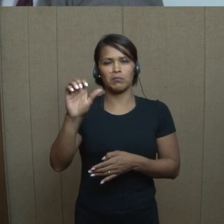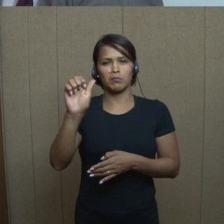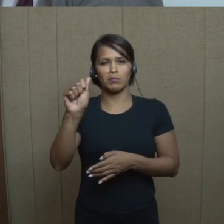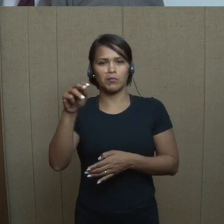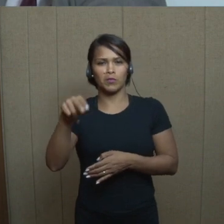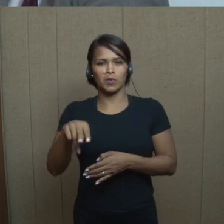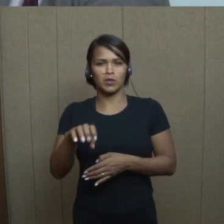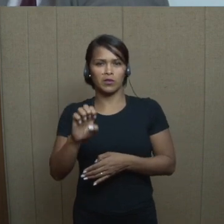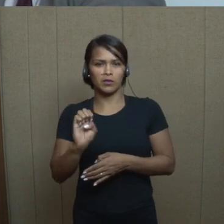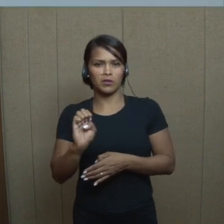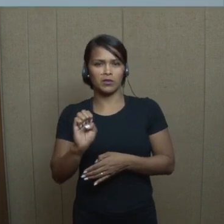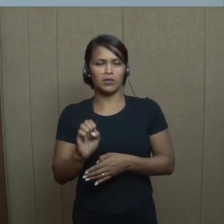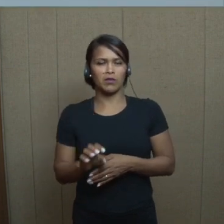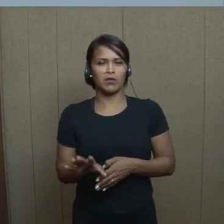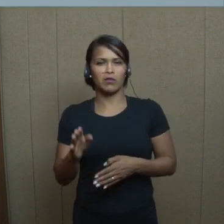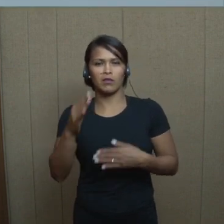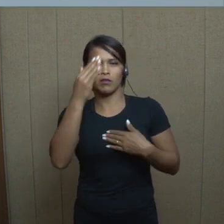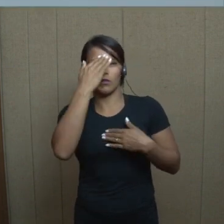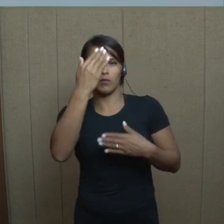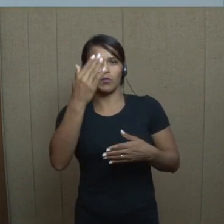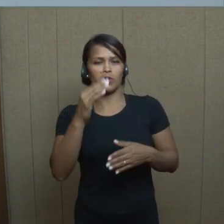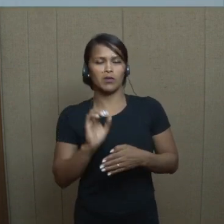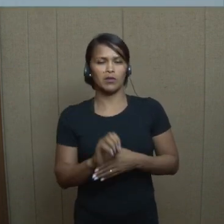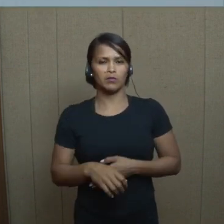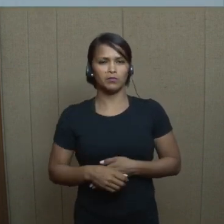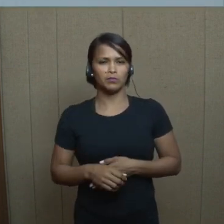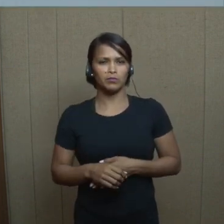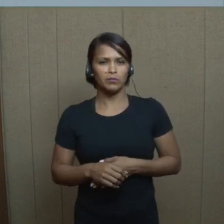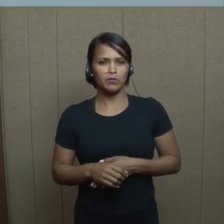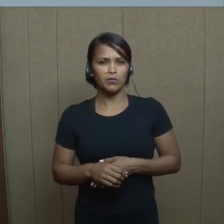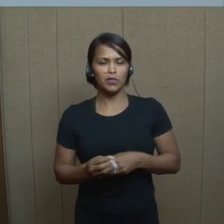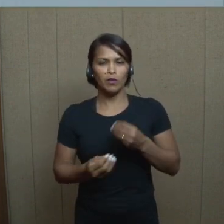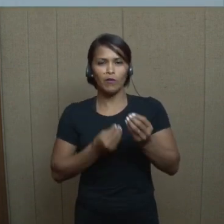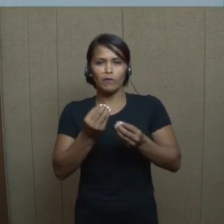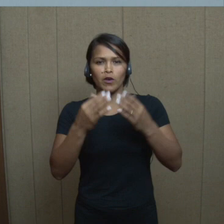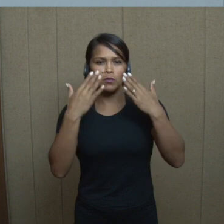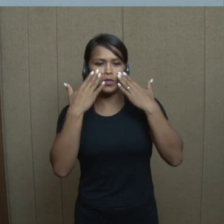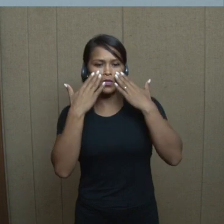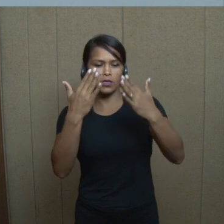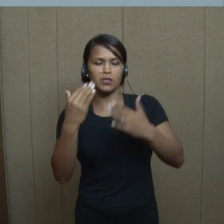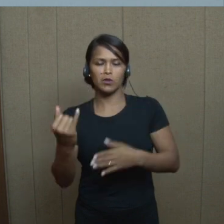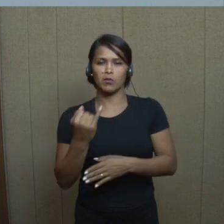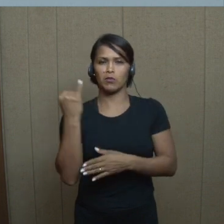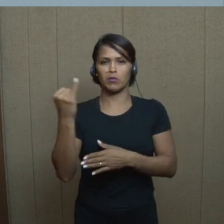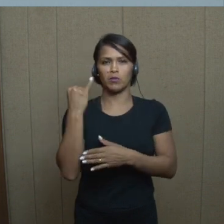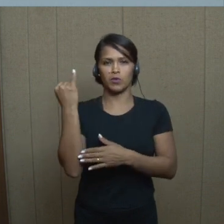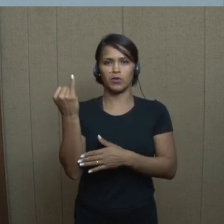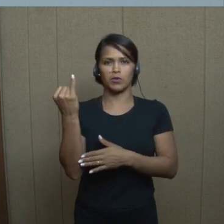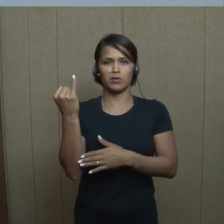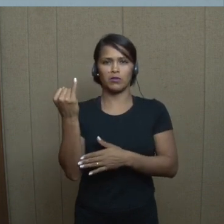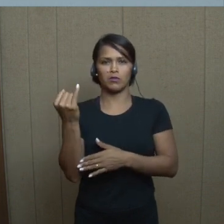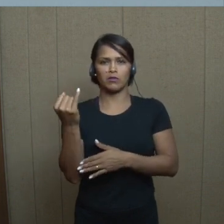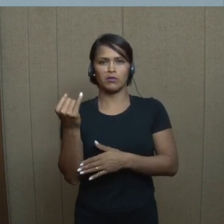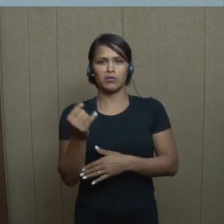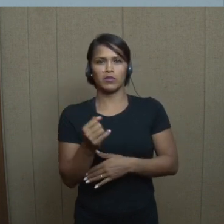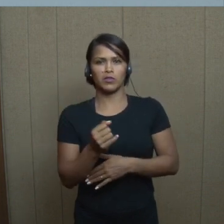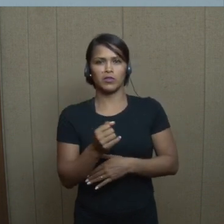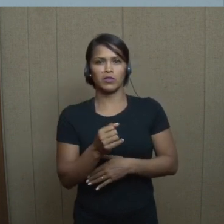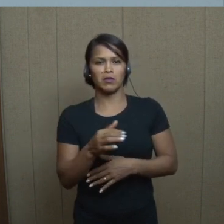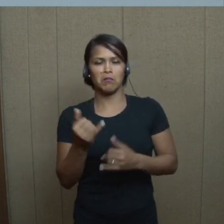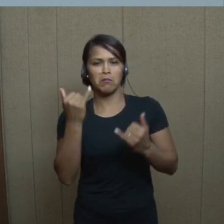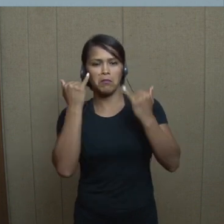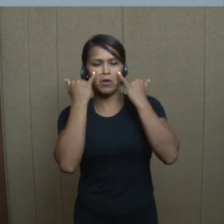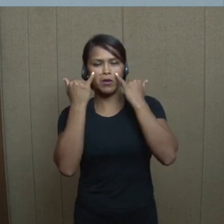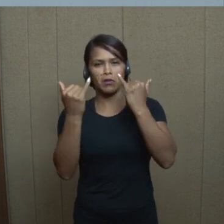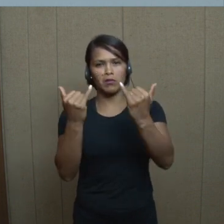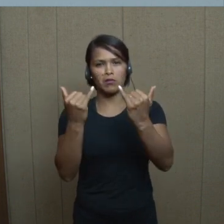embaixador Jean-Christophe Beliar. Foi uma apresentação bastante. Eu queria agradecer também a presença das senhoras, senhores, de todo o